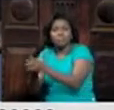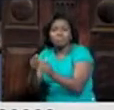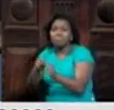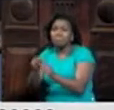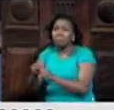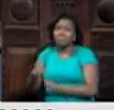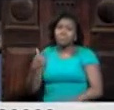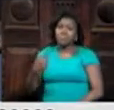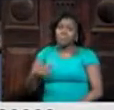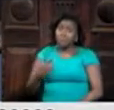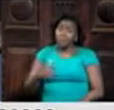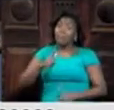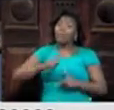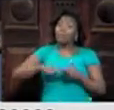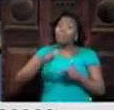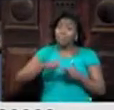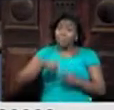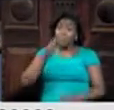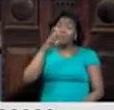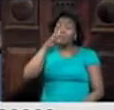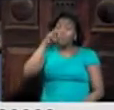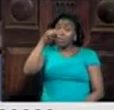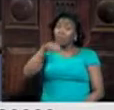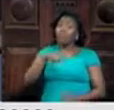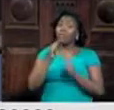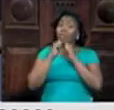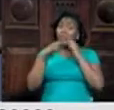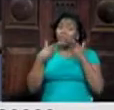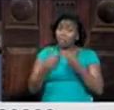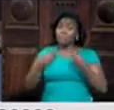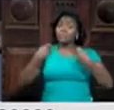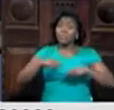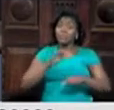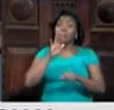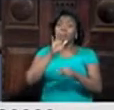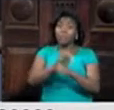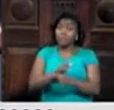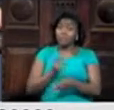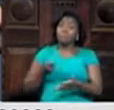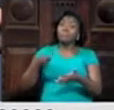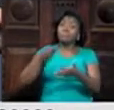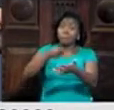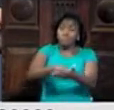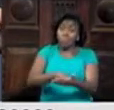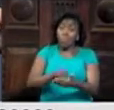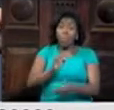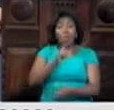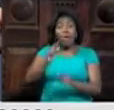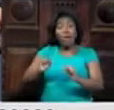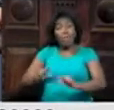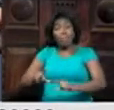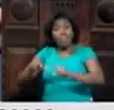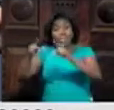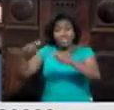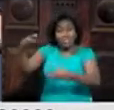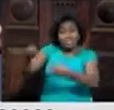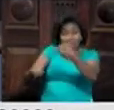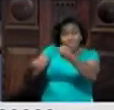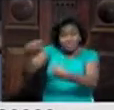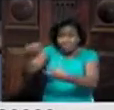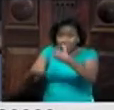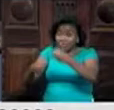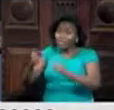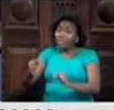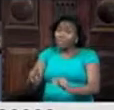um problemaço que essa casa vai ter que ajudar a enfrentar. Como aumentar a produção leiteira para que a